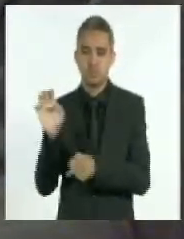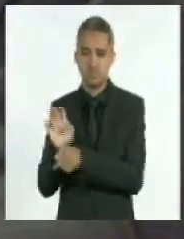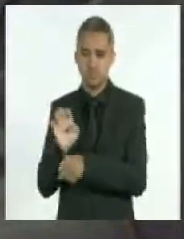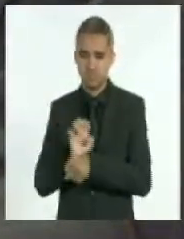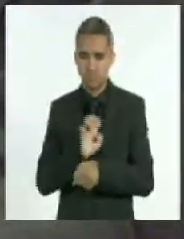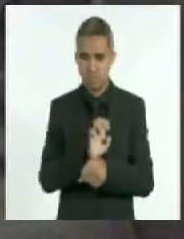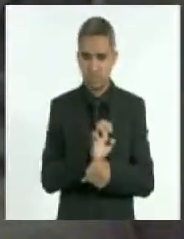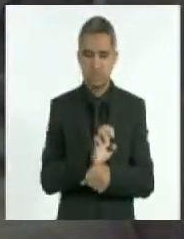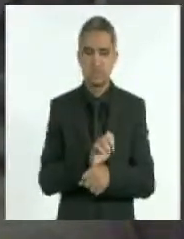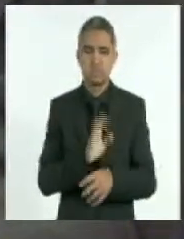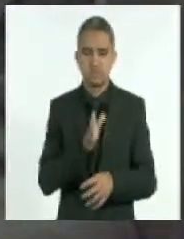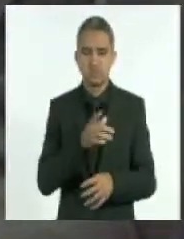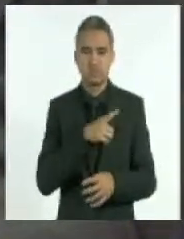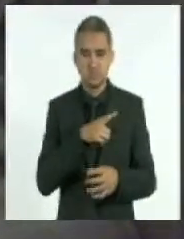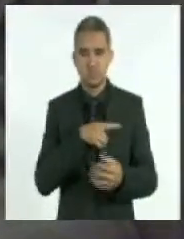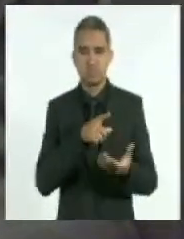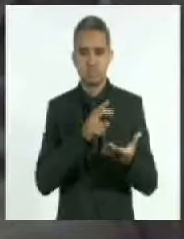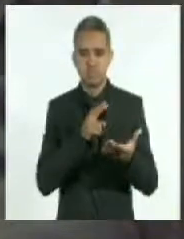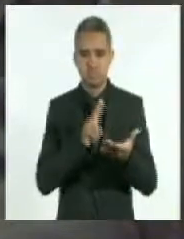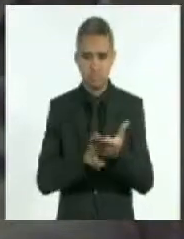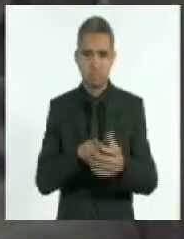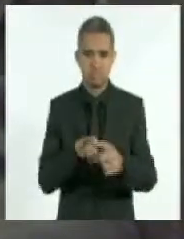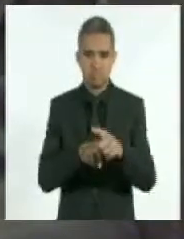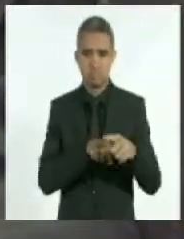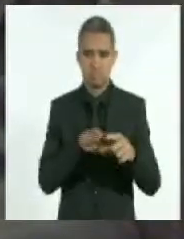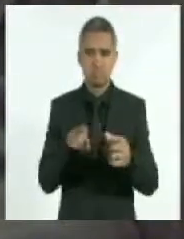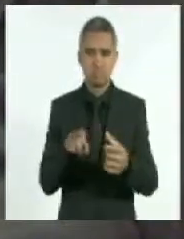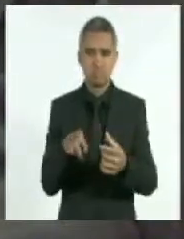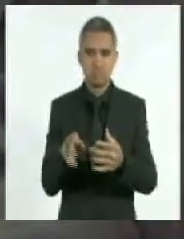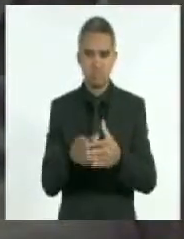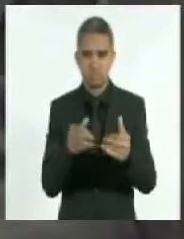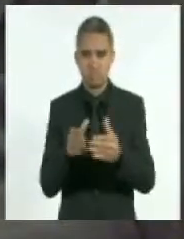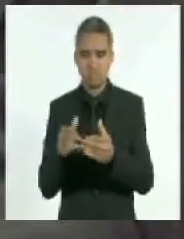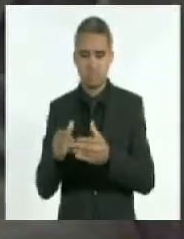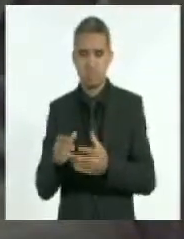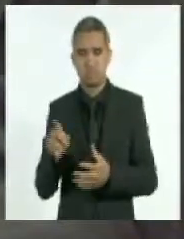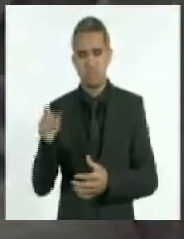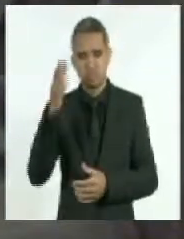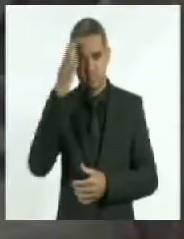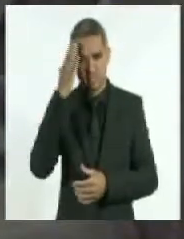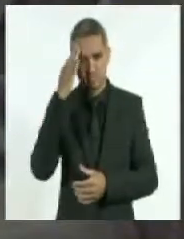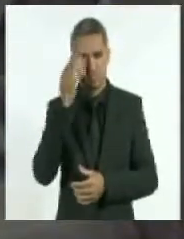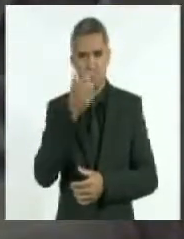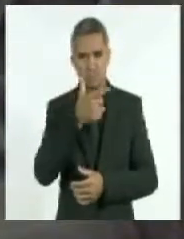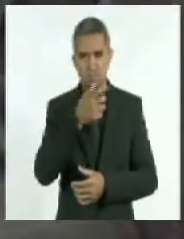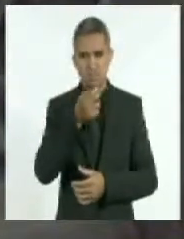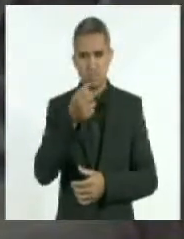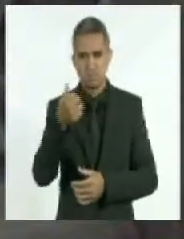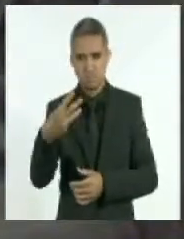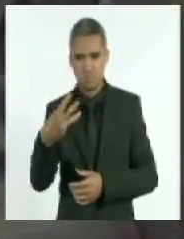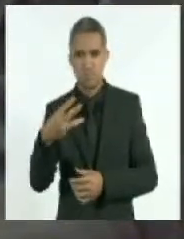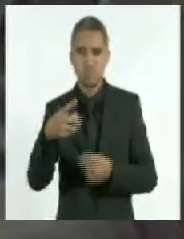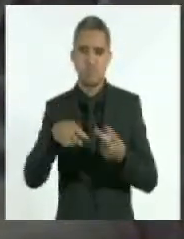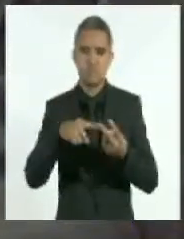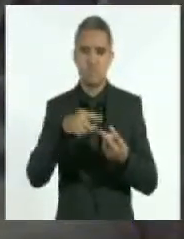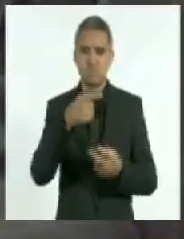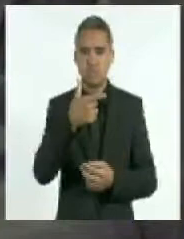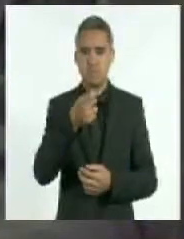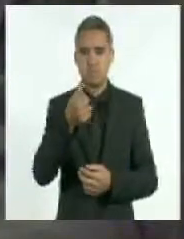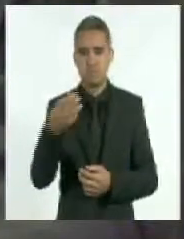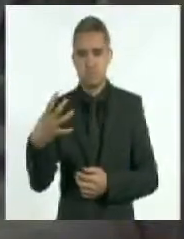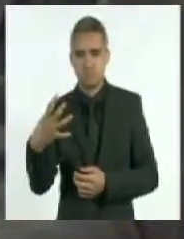senhor sabe hoje o real faturamento 2013 ou 2014 da Vale e seu lucro líquido, e também